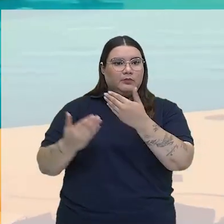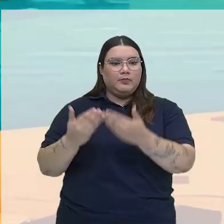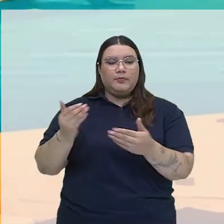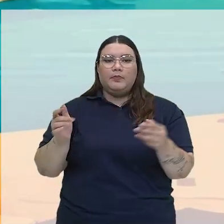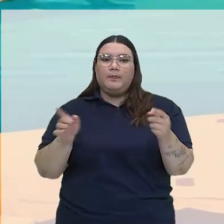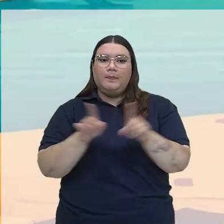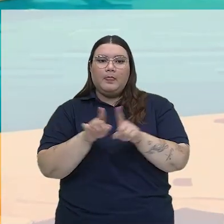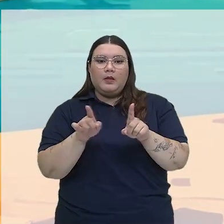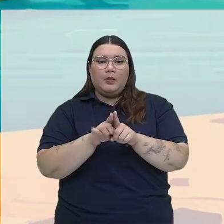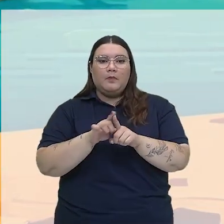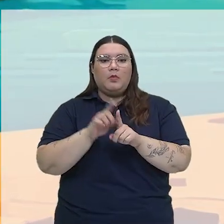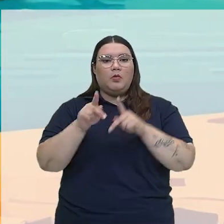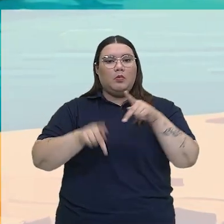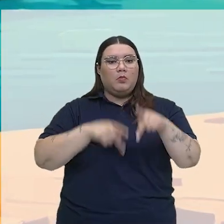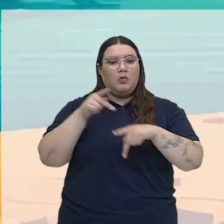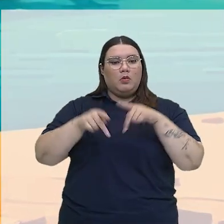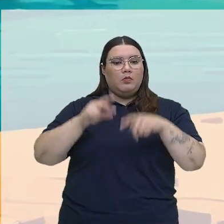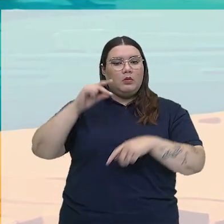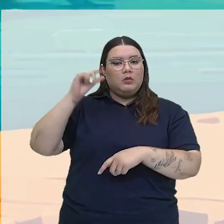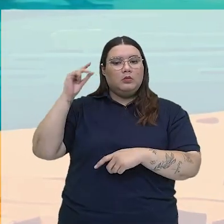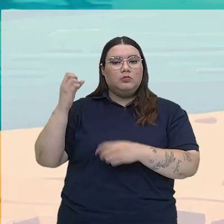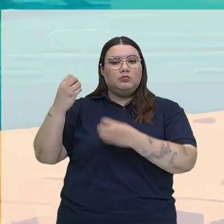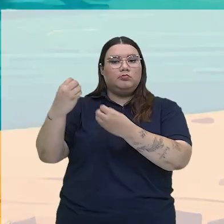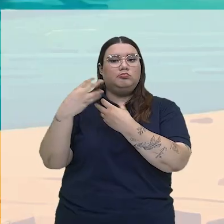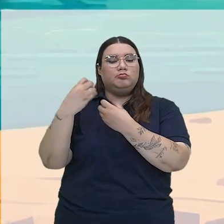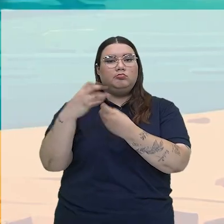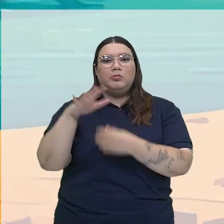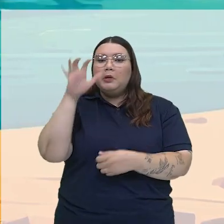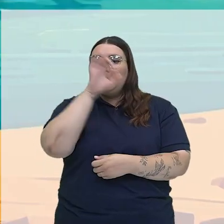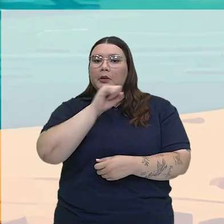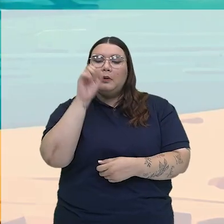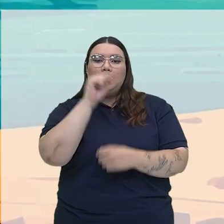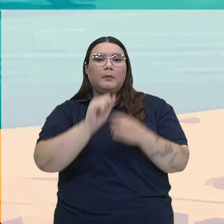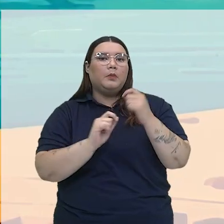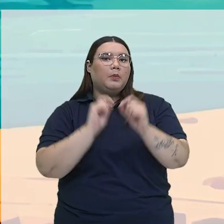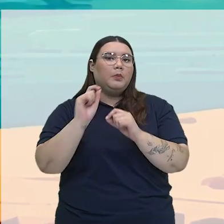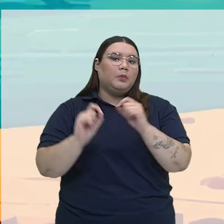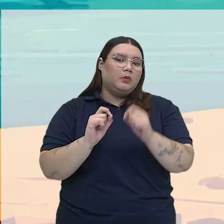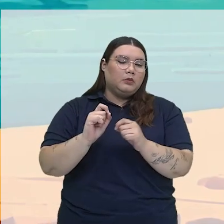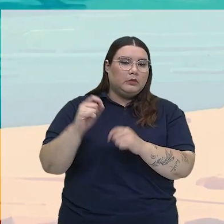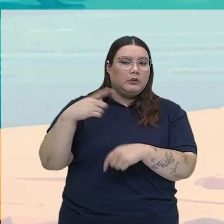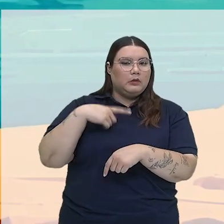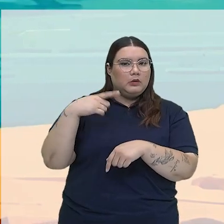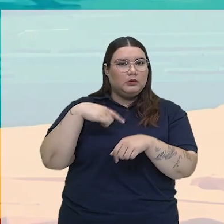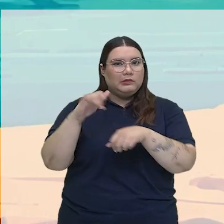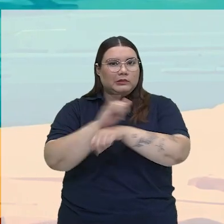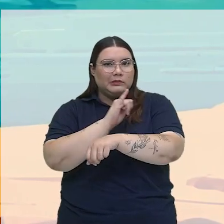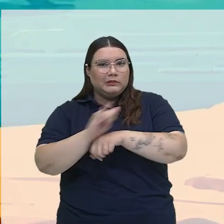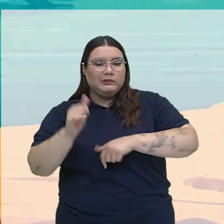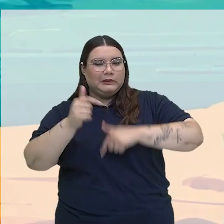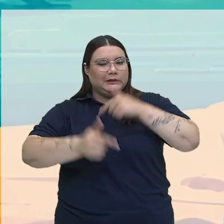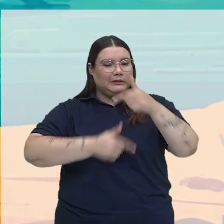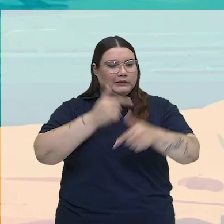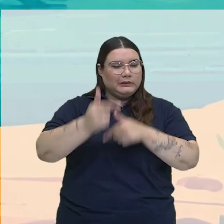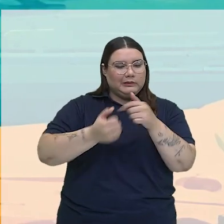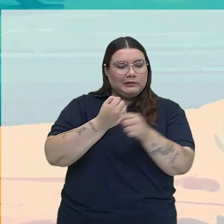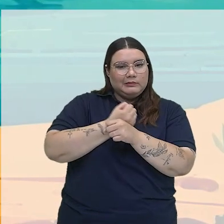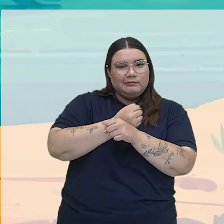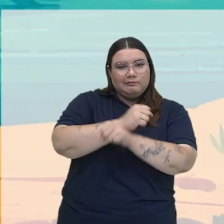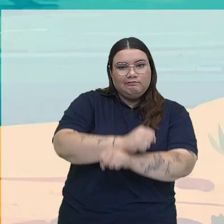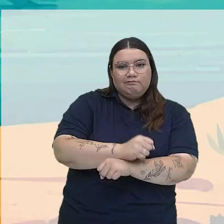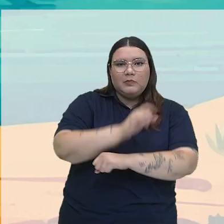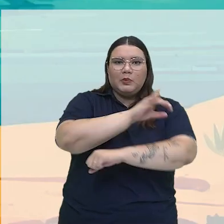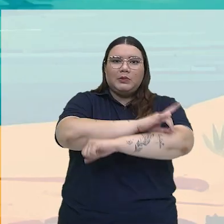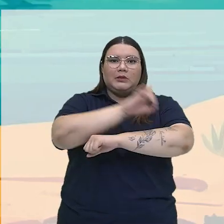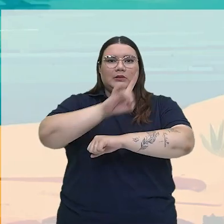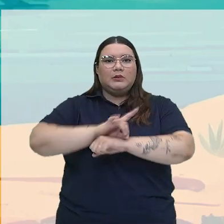Assim, os antigos egípcios nos ensinaram uma lição valiosa. Com engenhosidade e trabalho duro, até mesmo o deserto